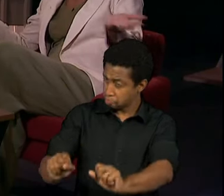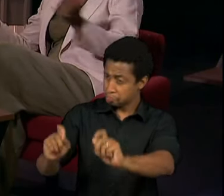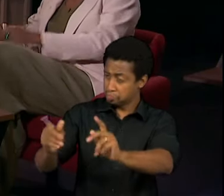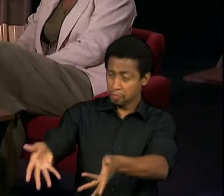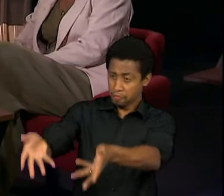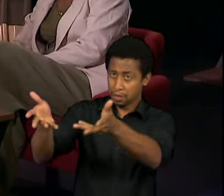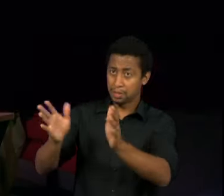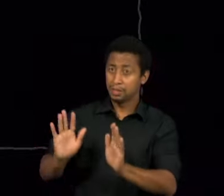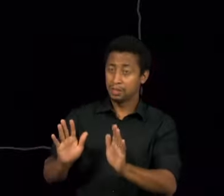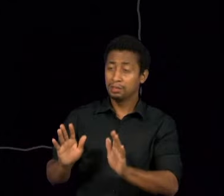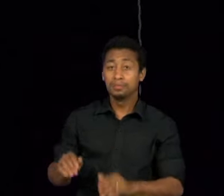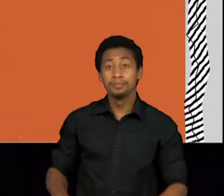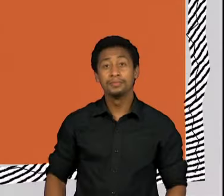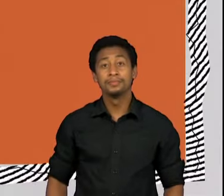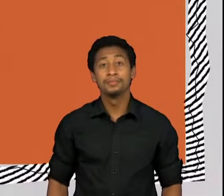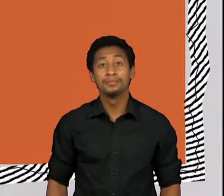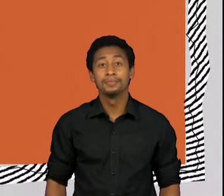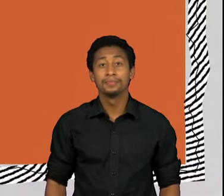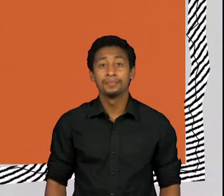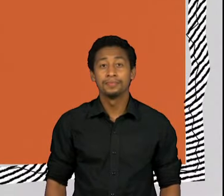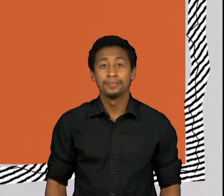vou fazer